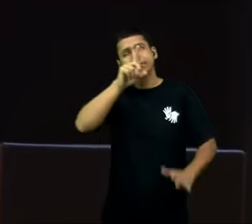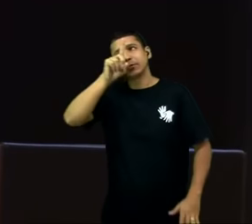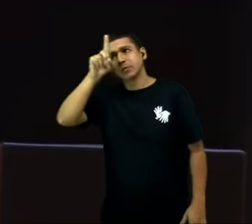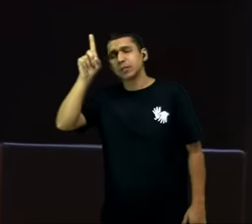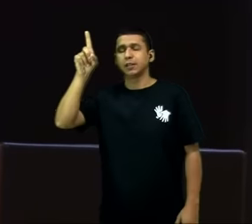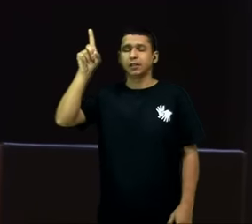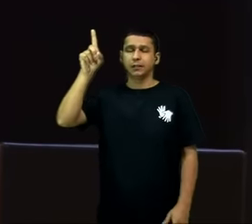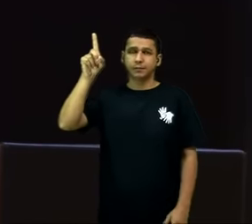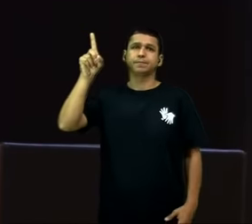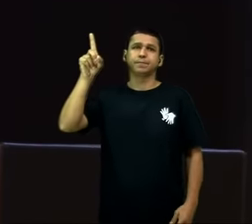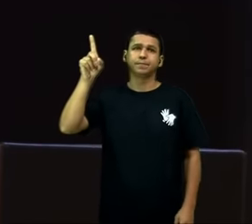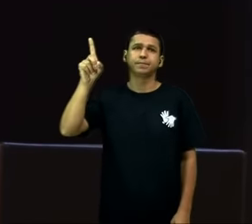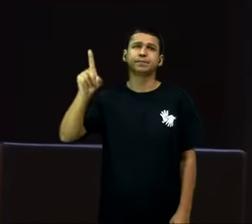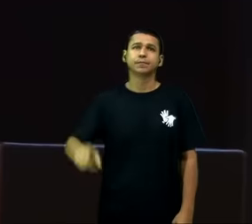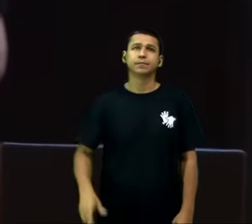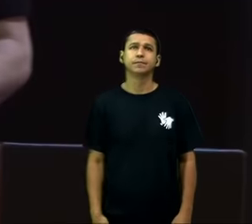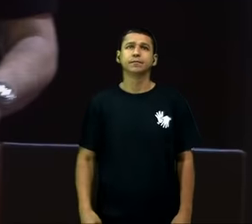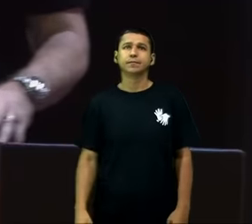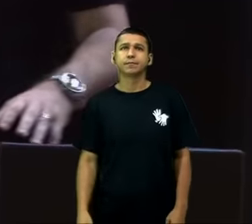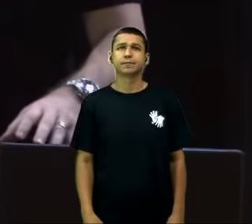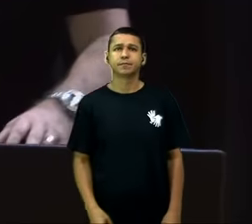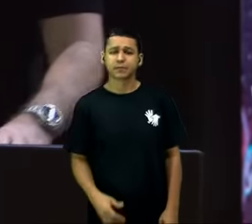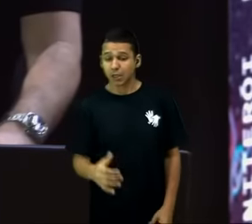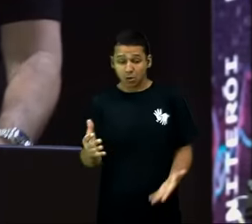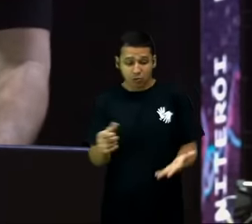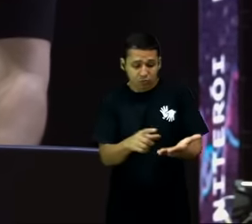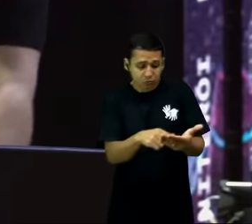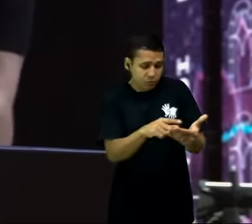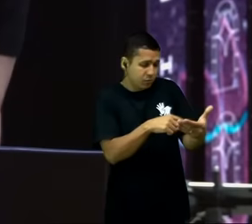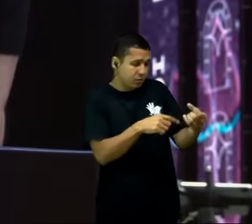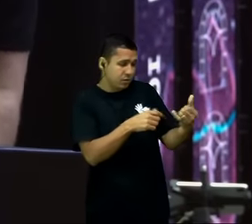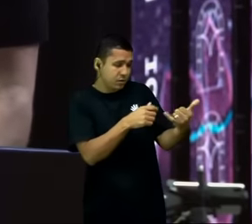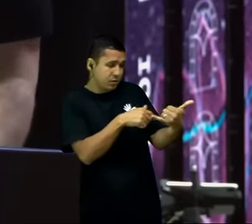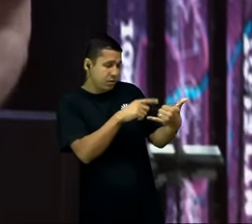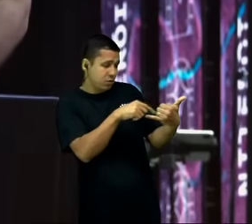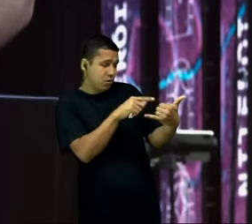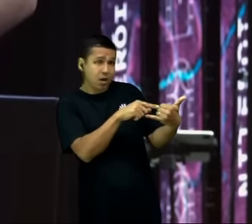irmão. Tanta gente que vê o celular, parece que o celular é um Deus.